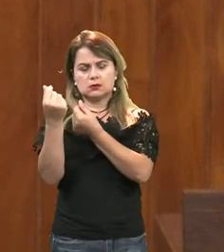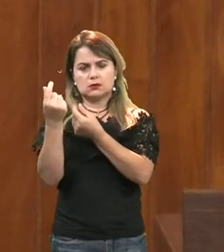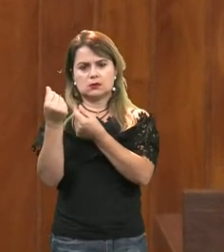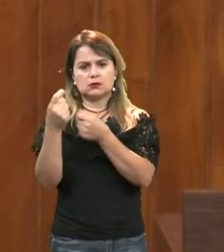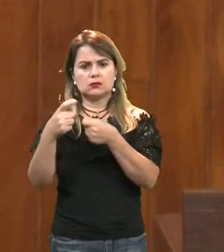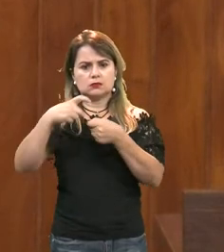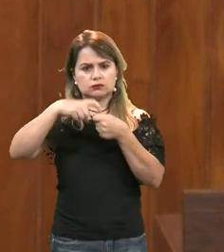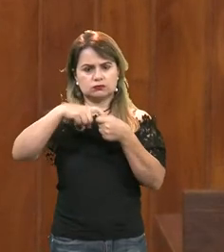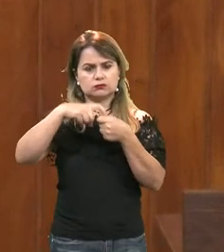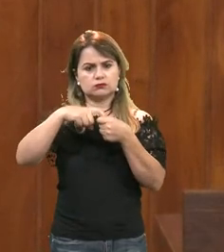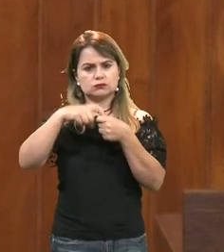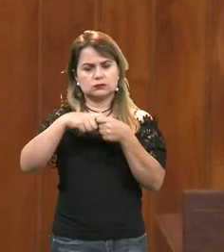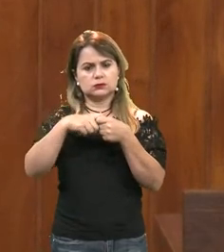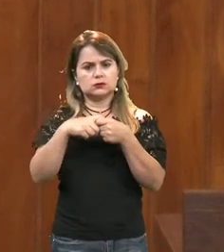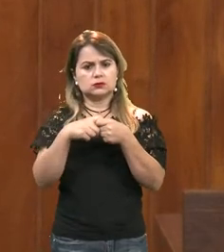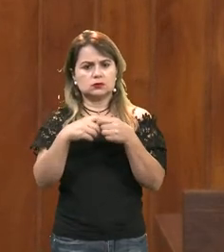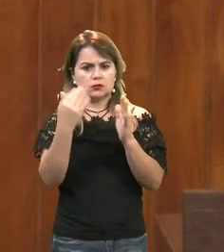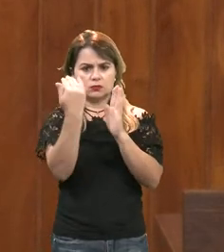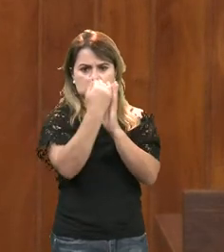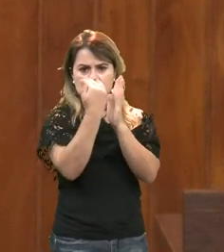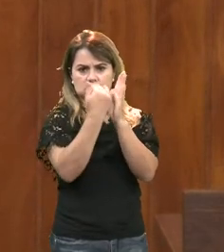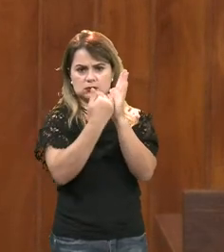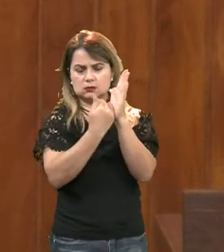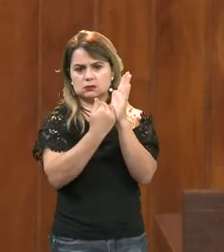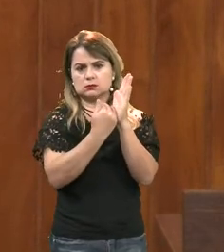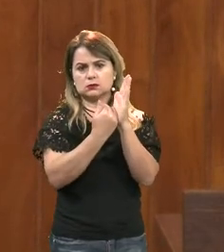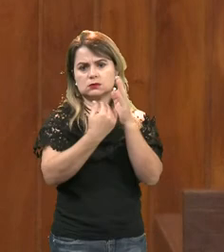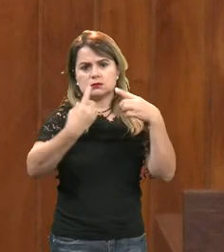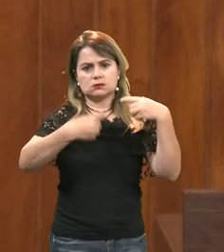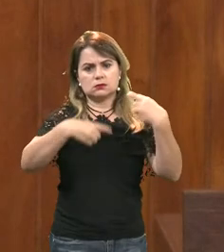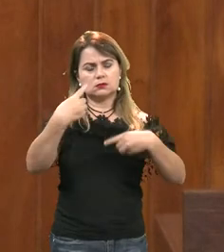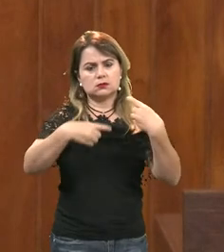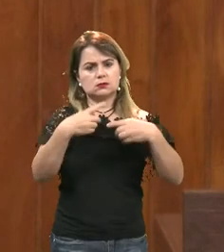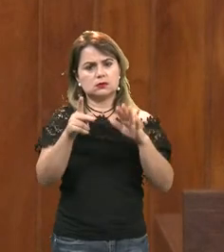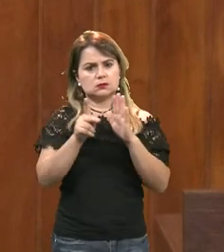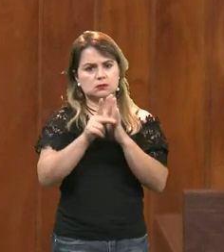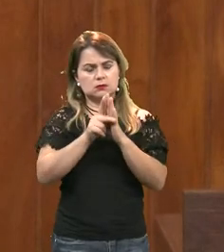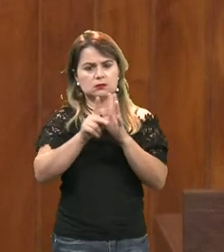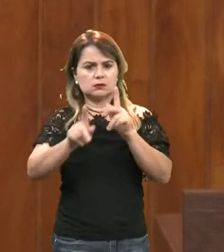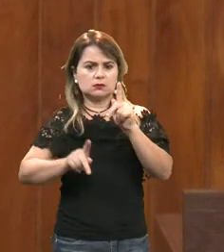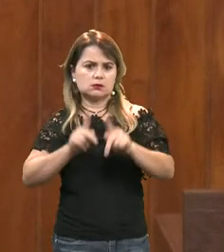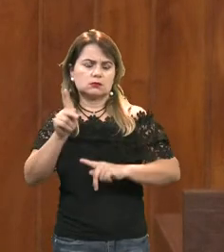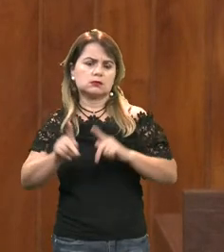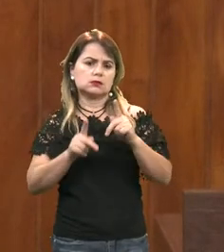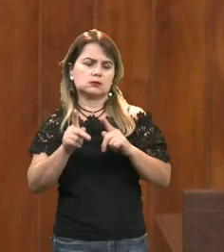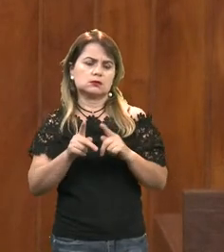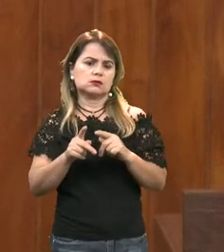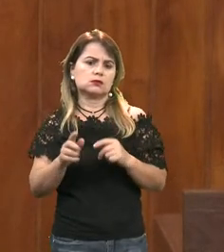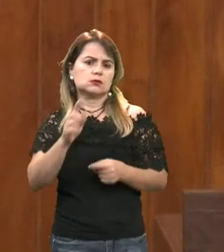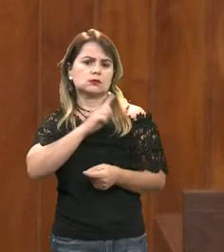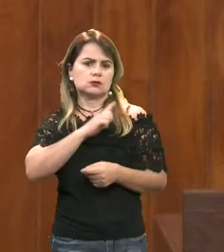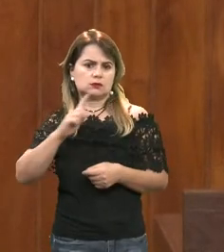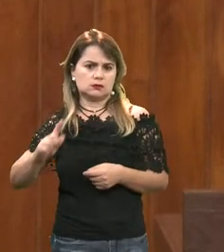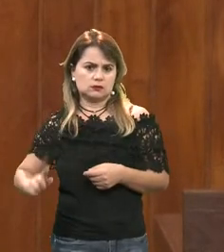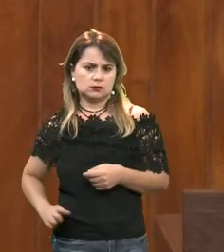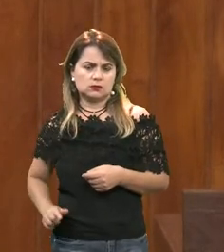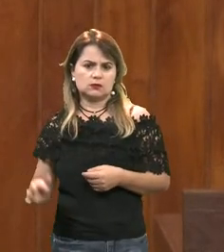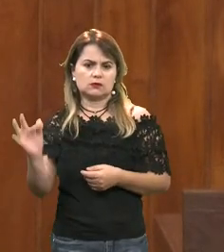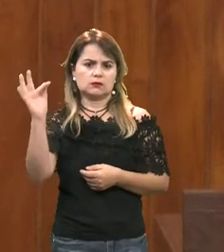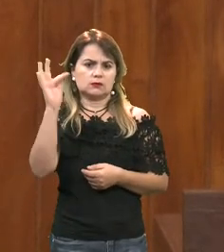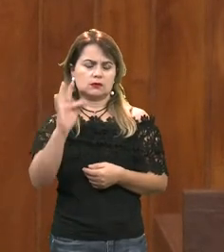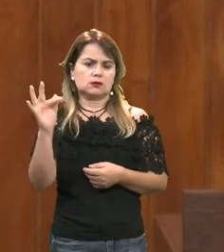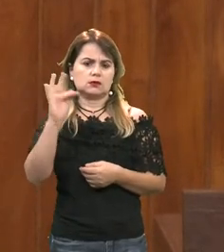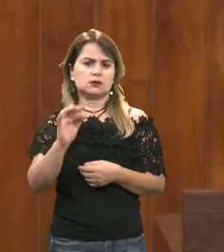consignados para os programas e políticas para a população oriundos do governo federal, estadual e